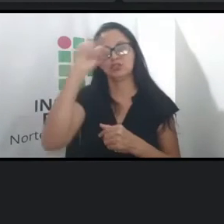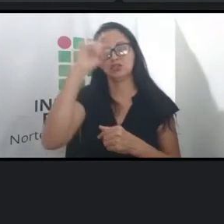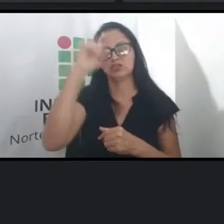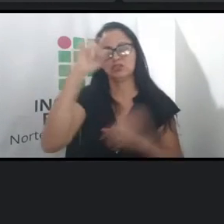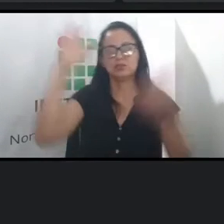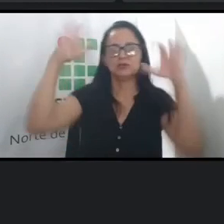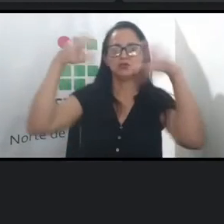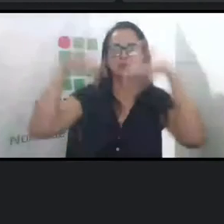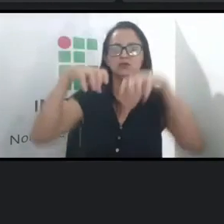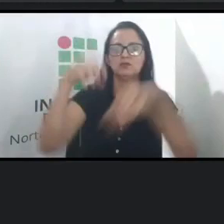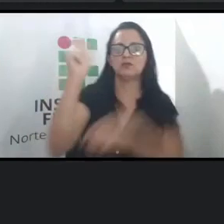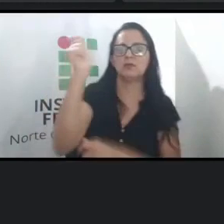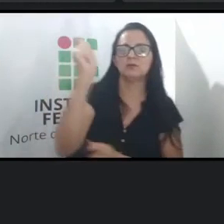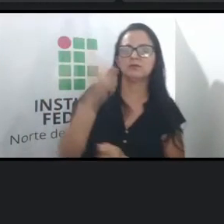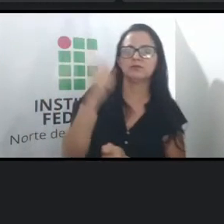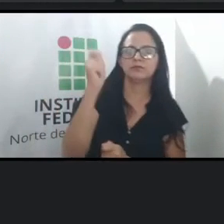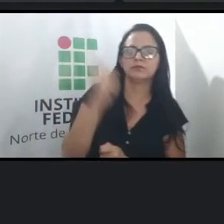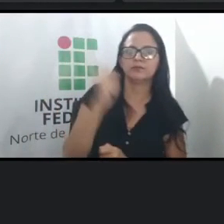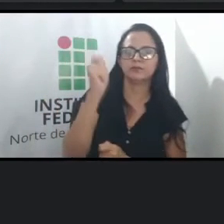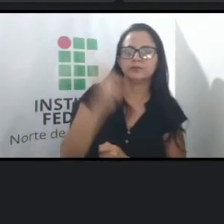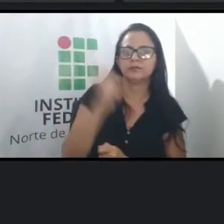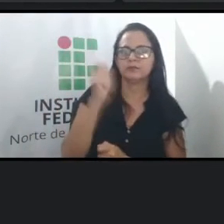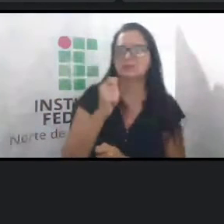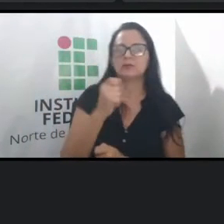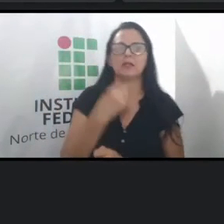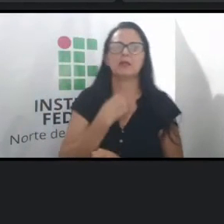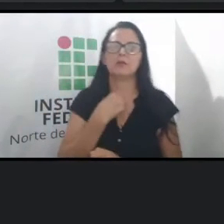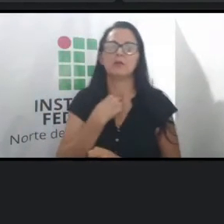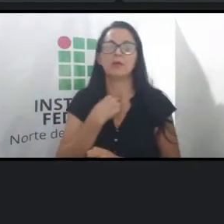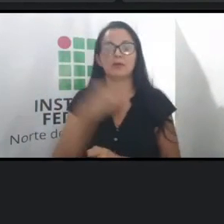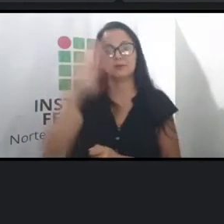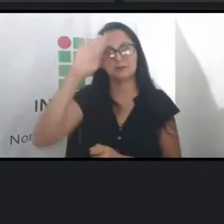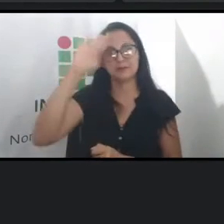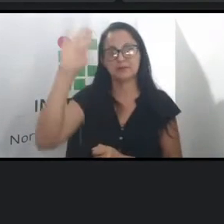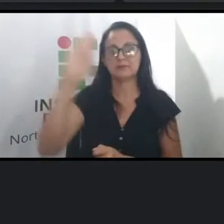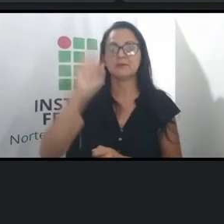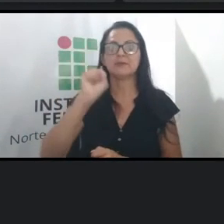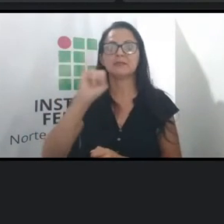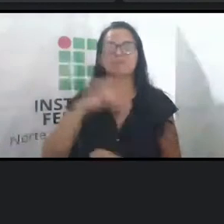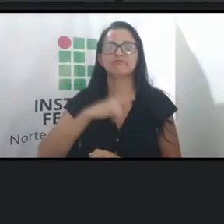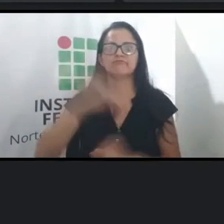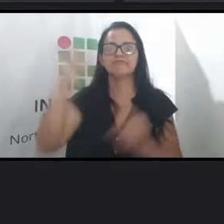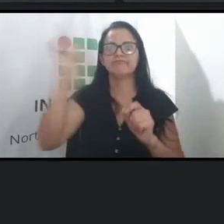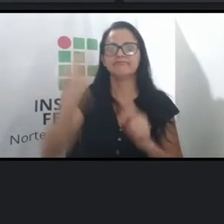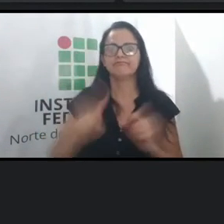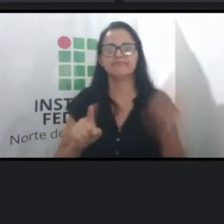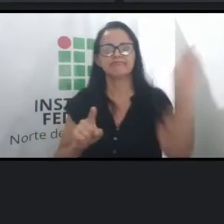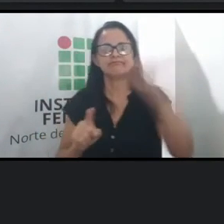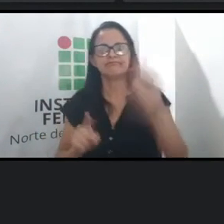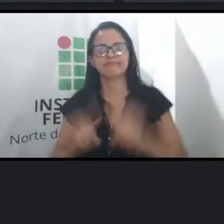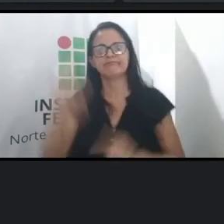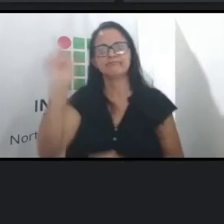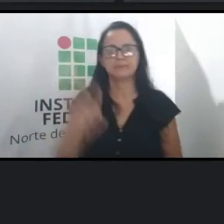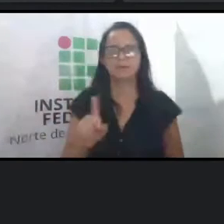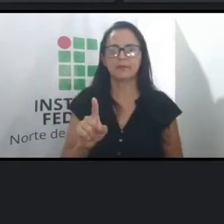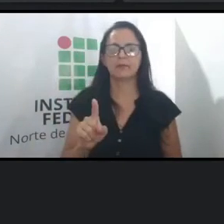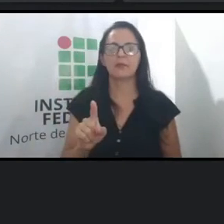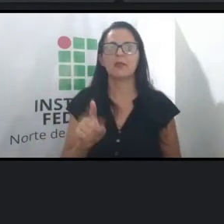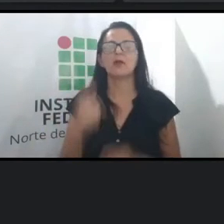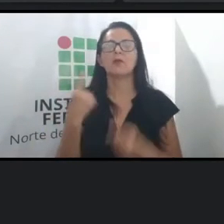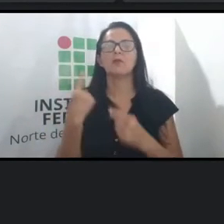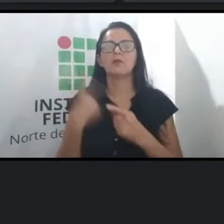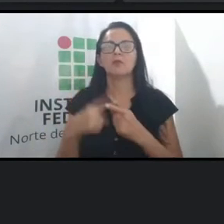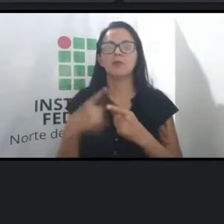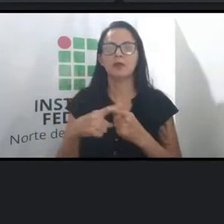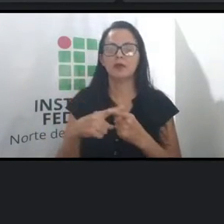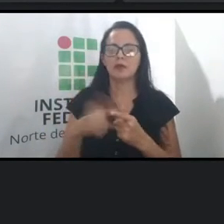Por quê? Principalmente se estiver relampeando, com relâmpagos. Por quê? Ele vai o quê? Ele vai funcionar como se fosse um para-raio, né?